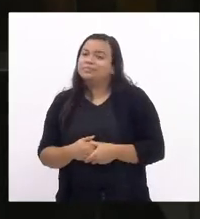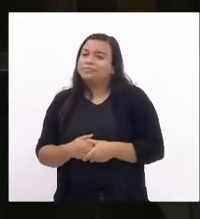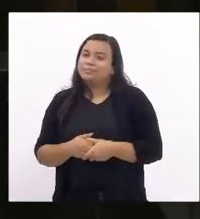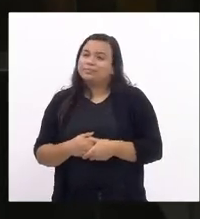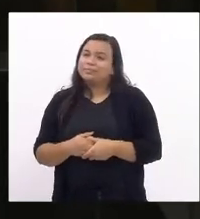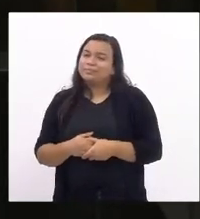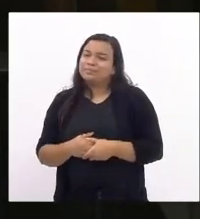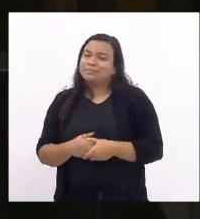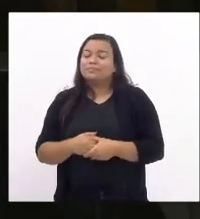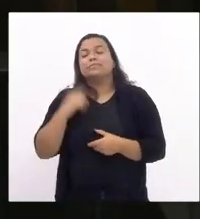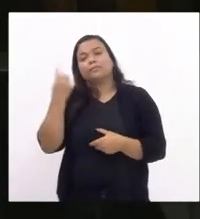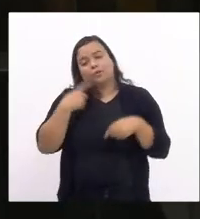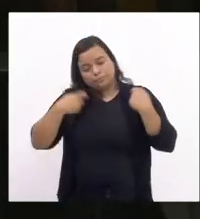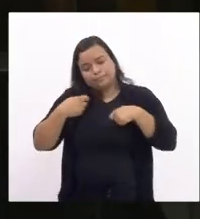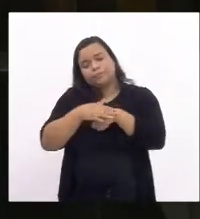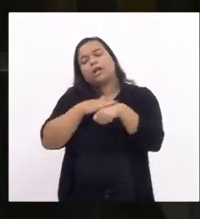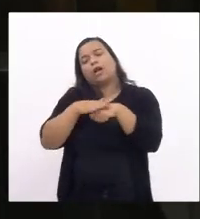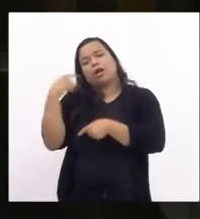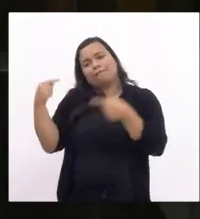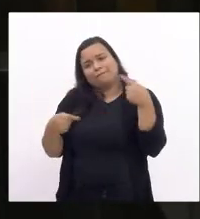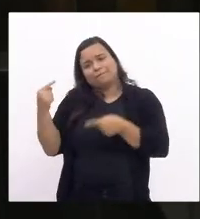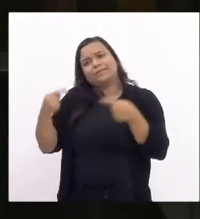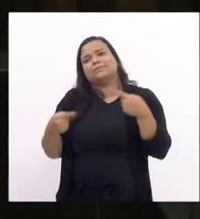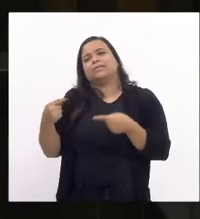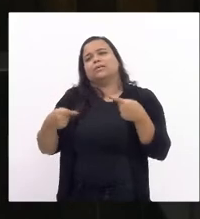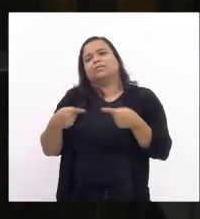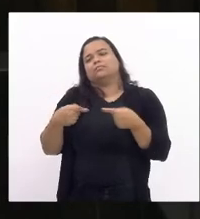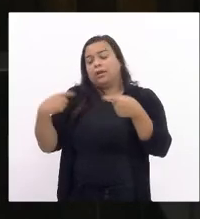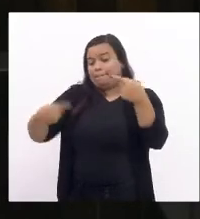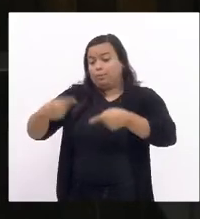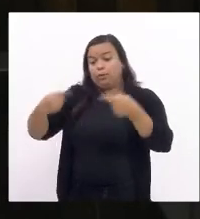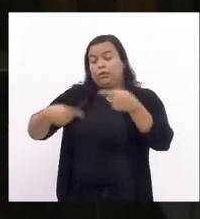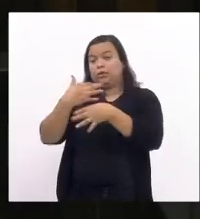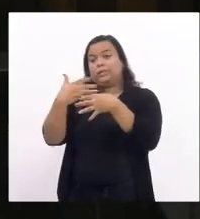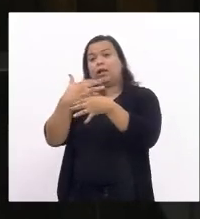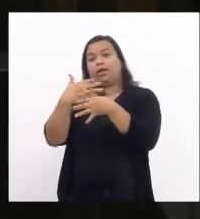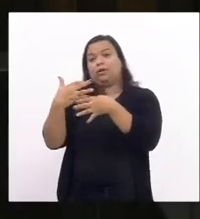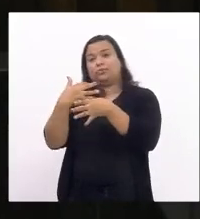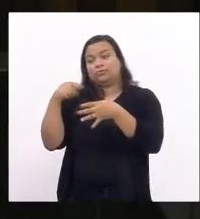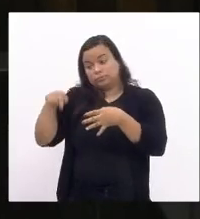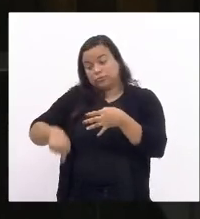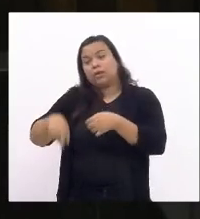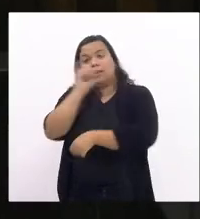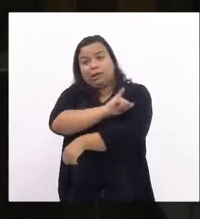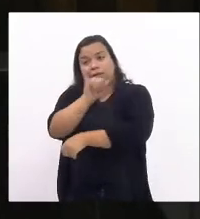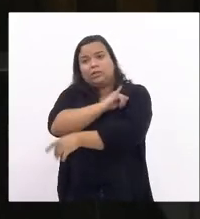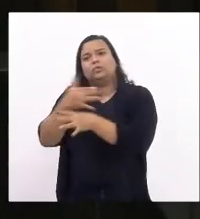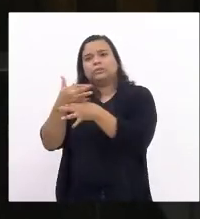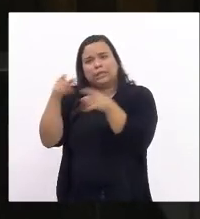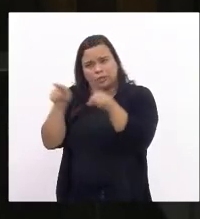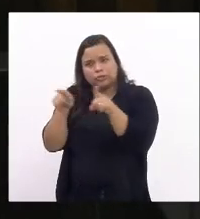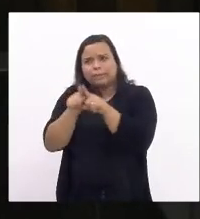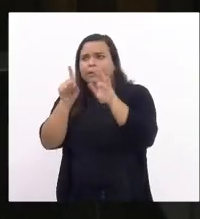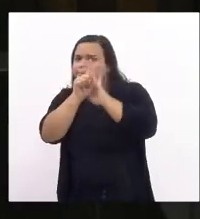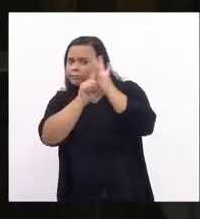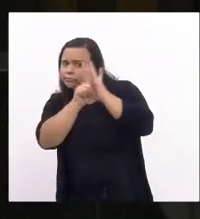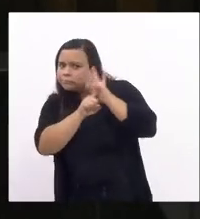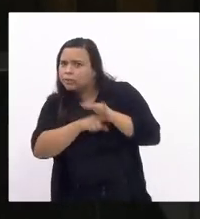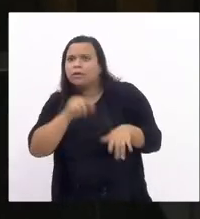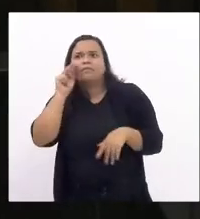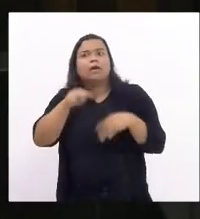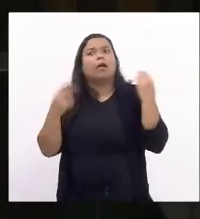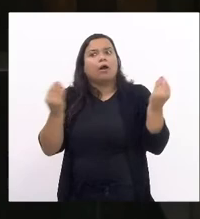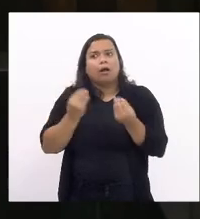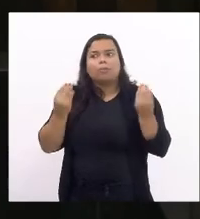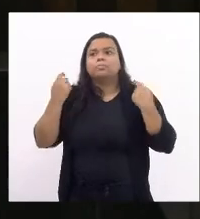A gente precisa debater a política urbana. Aliás, a cidade do Rio de Janeiro também está revendo a sua política urbana. Tem que